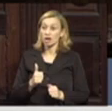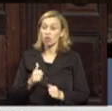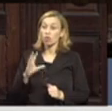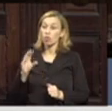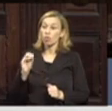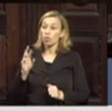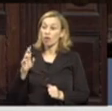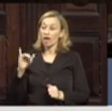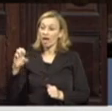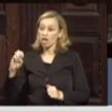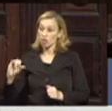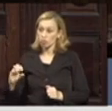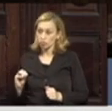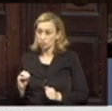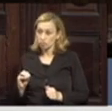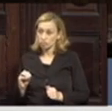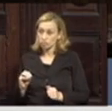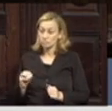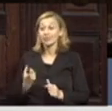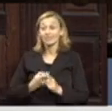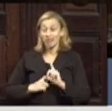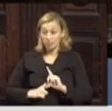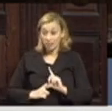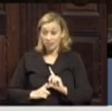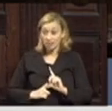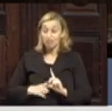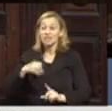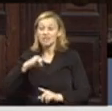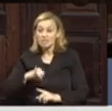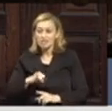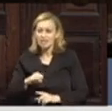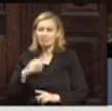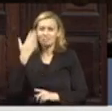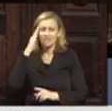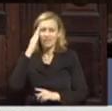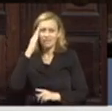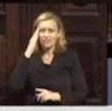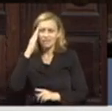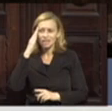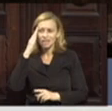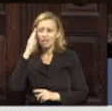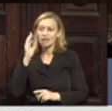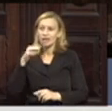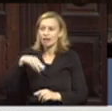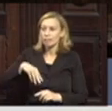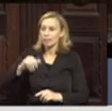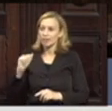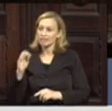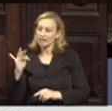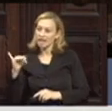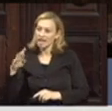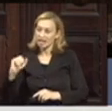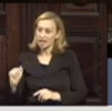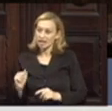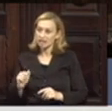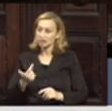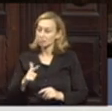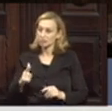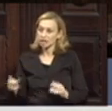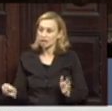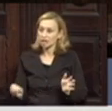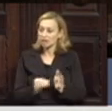e diz que deixará de cumprir esta emenda por entender inconstitucional. A assessoria do